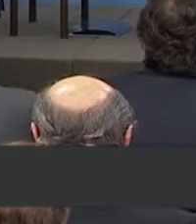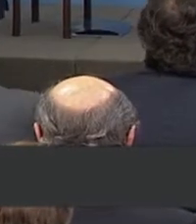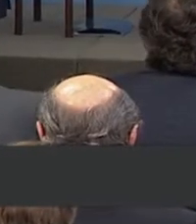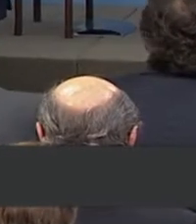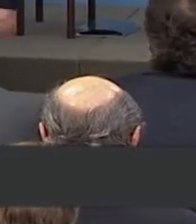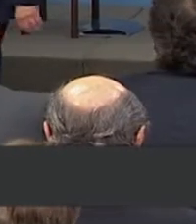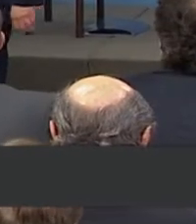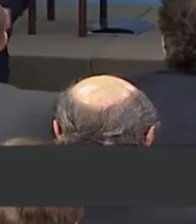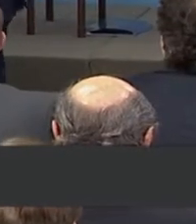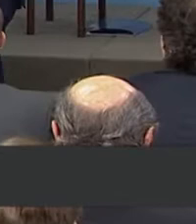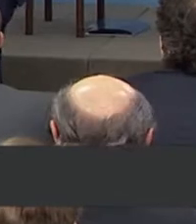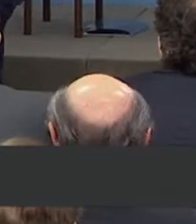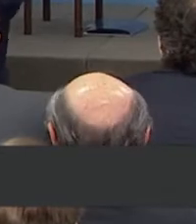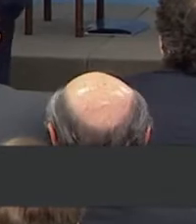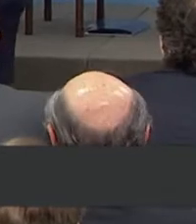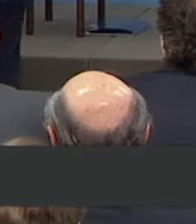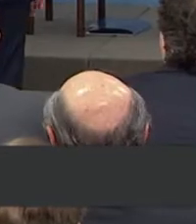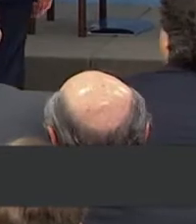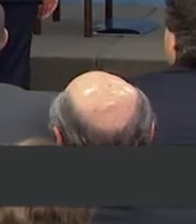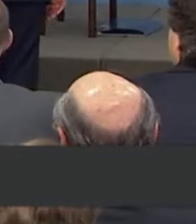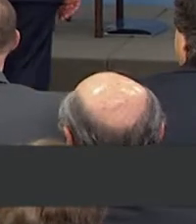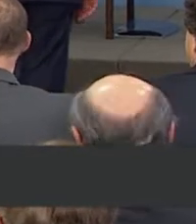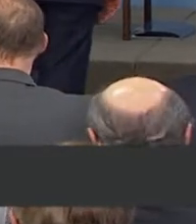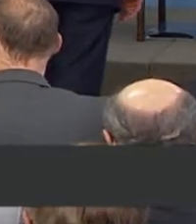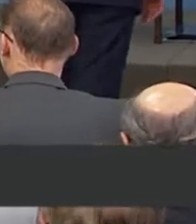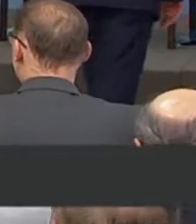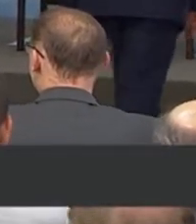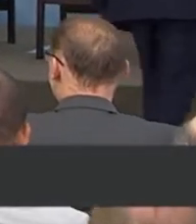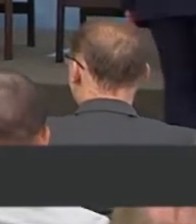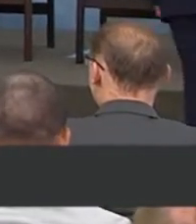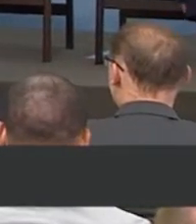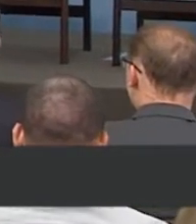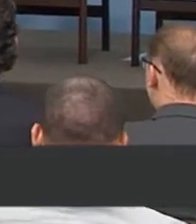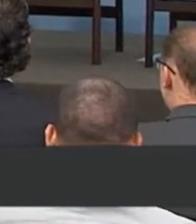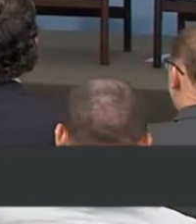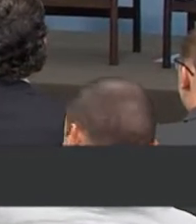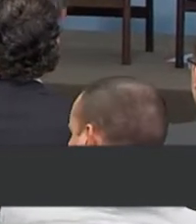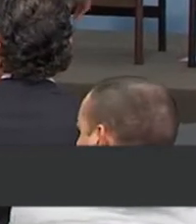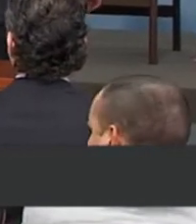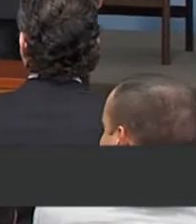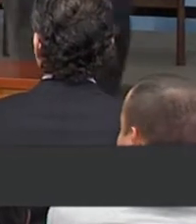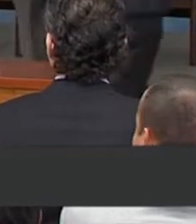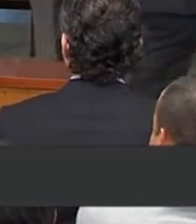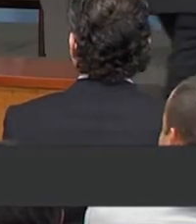senhoras e senhores com a palavra o presidente da república michel temer